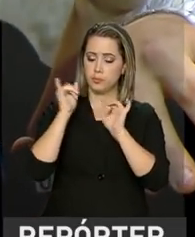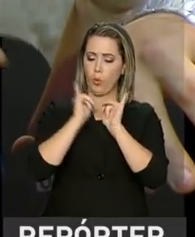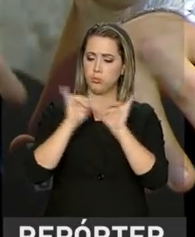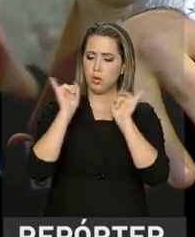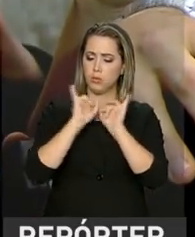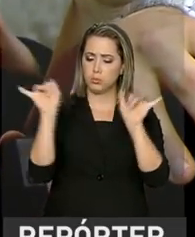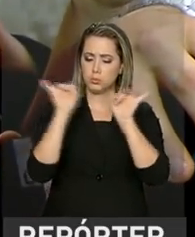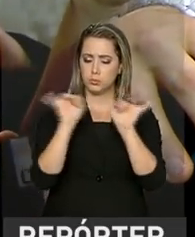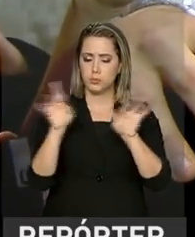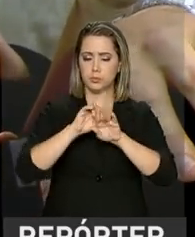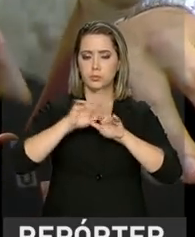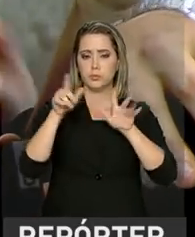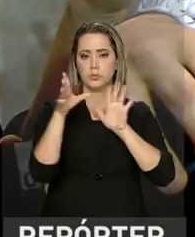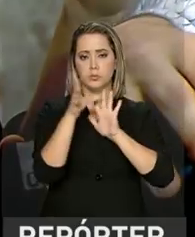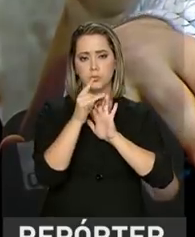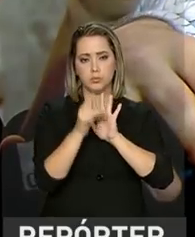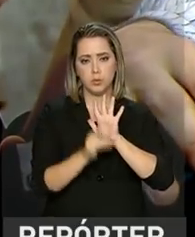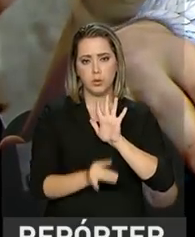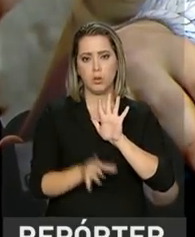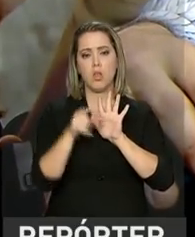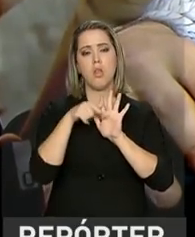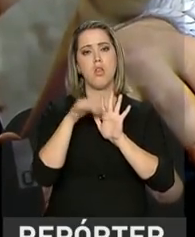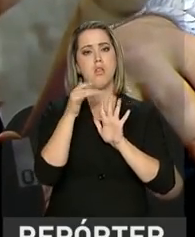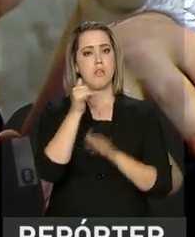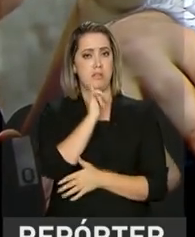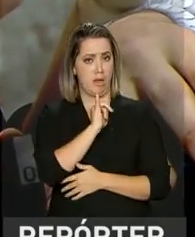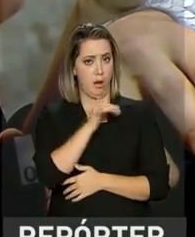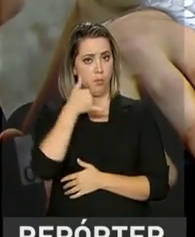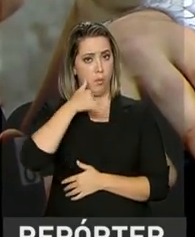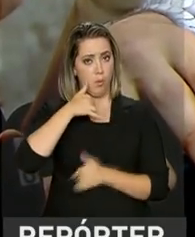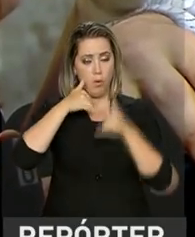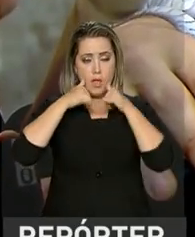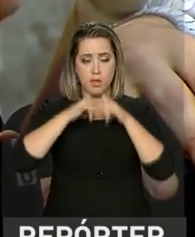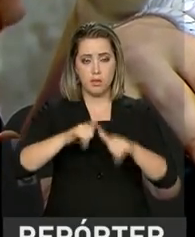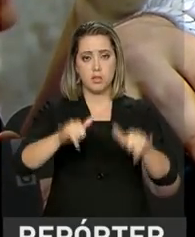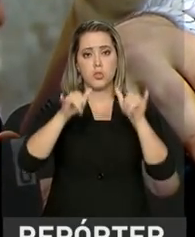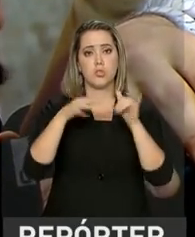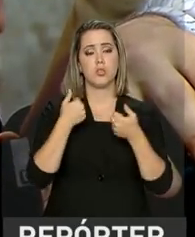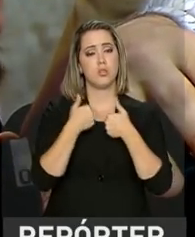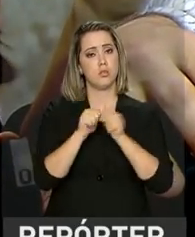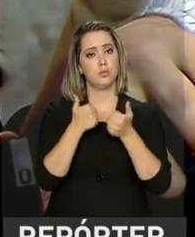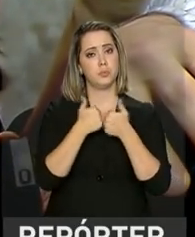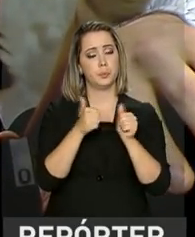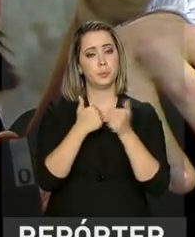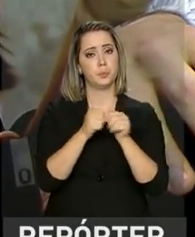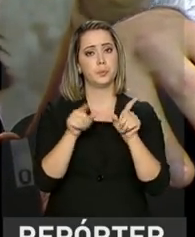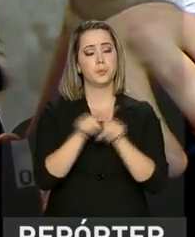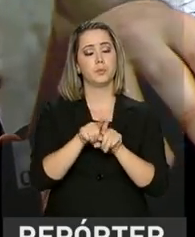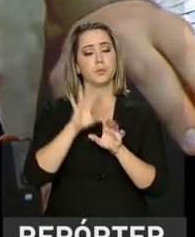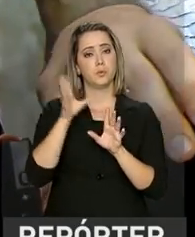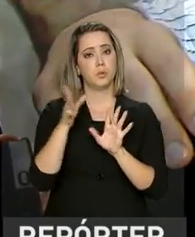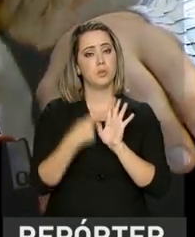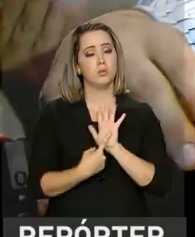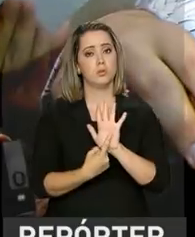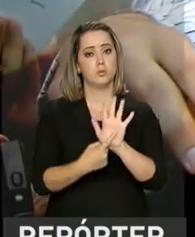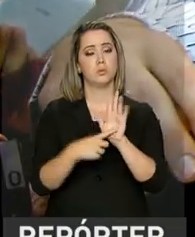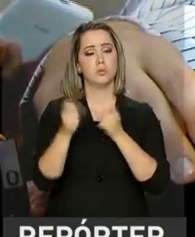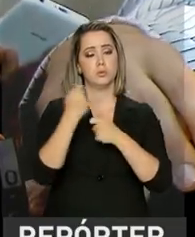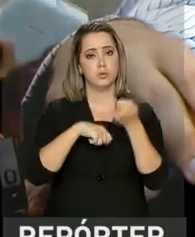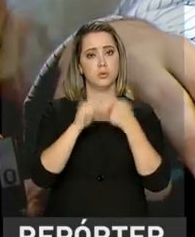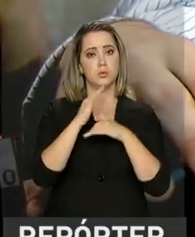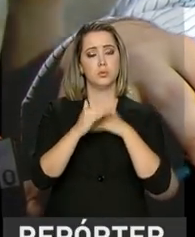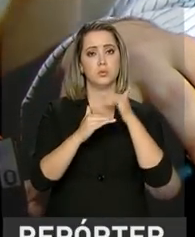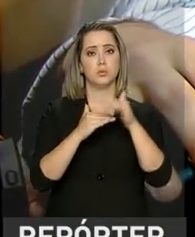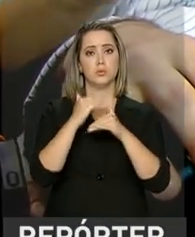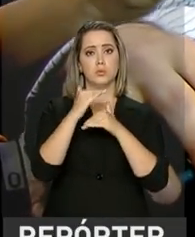itens de consumo de energia por exemplo transporte nas estradas já mostram que a economia já cresceu